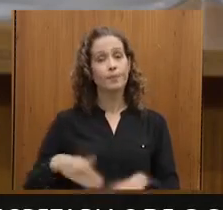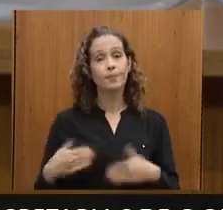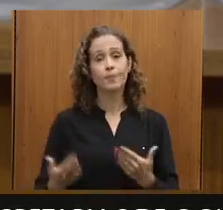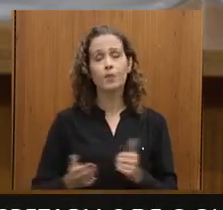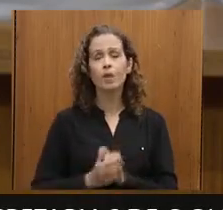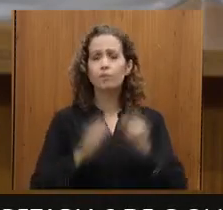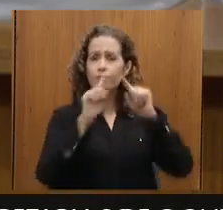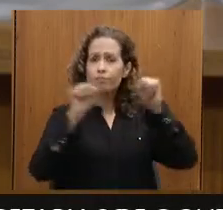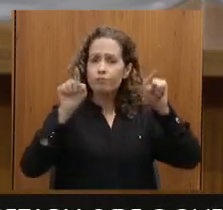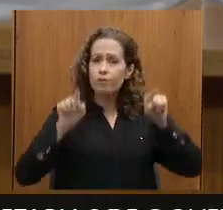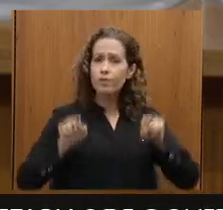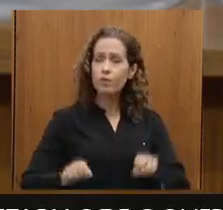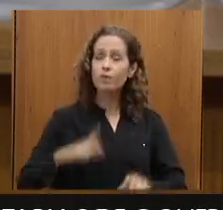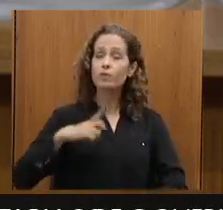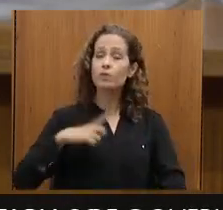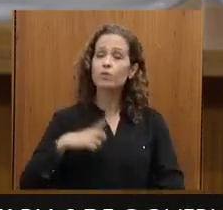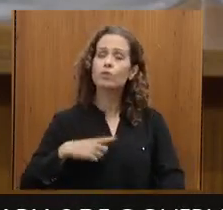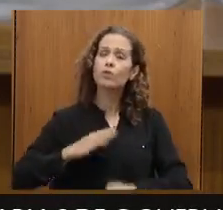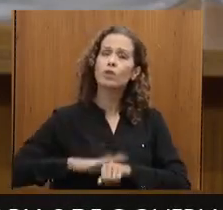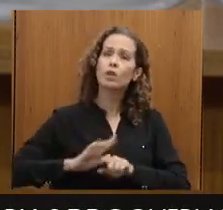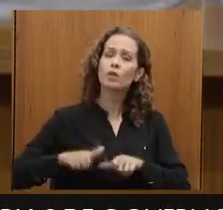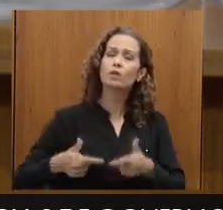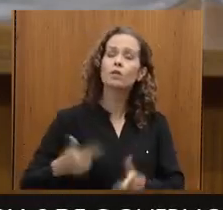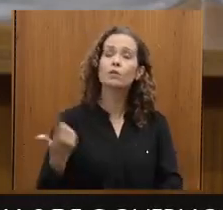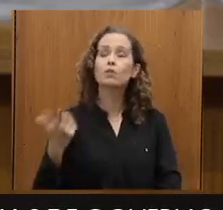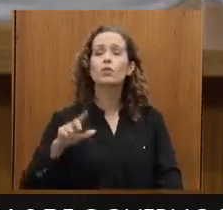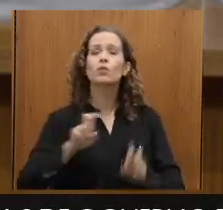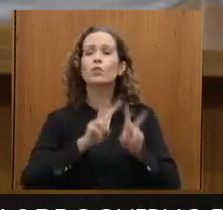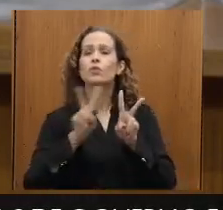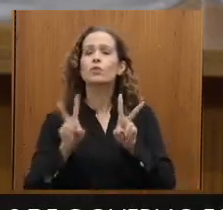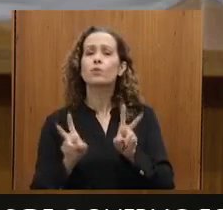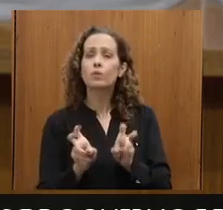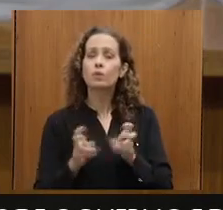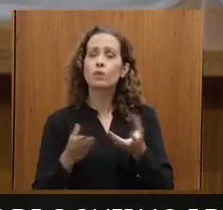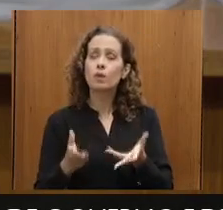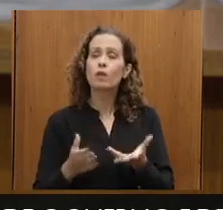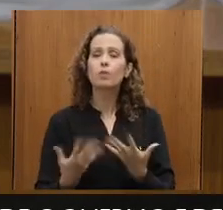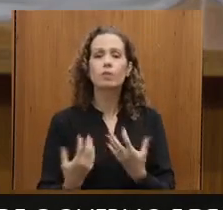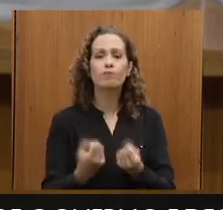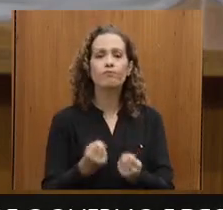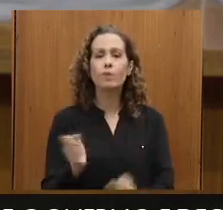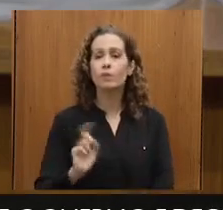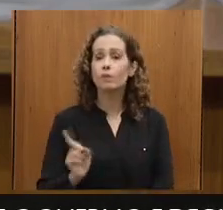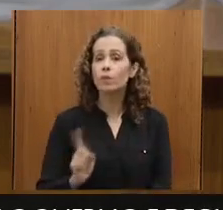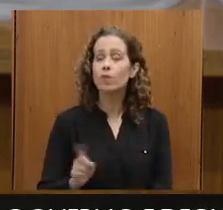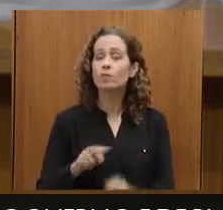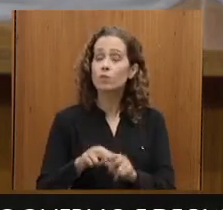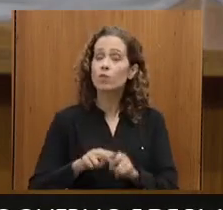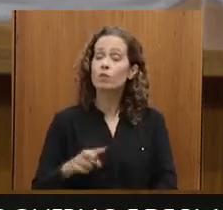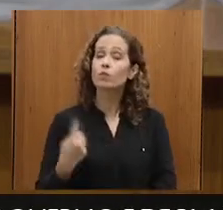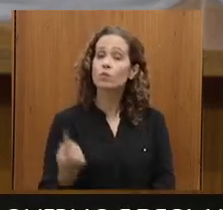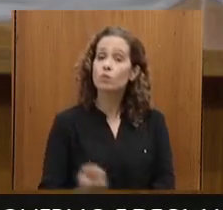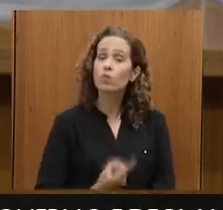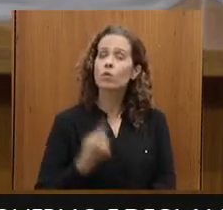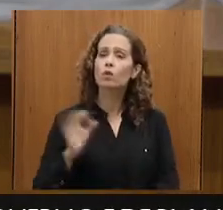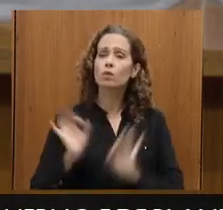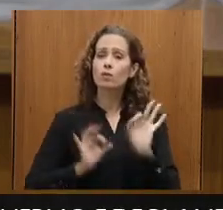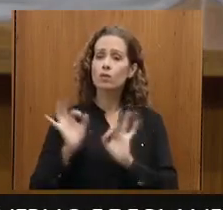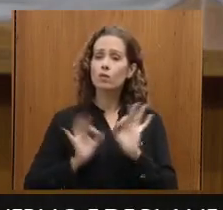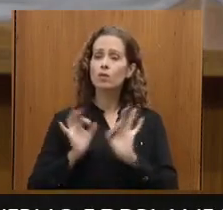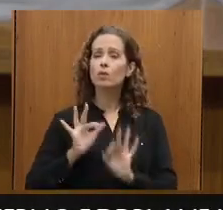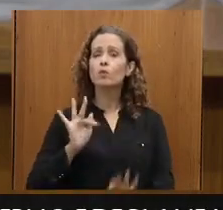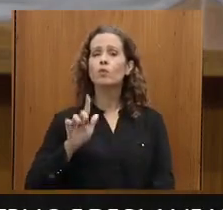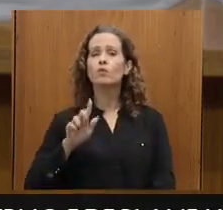servidores que tinham ações de outros temas ficaram sem receber e, para isso, gente estabeleceu um fluxo para que eles nos